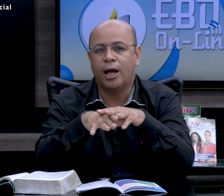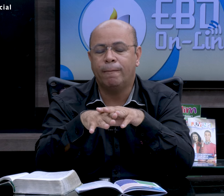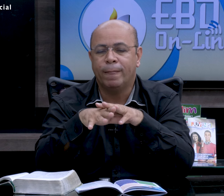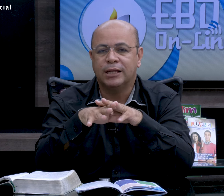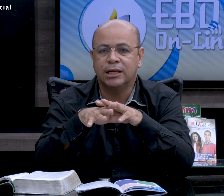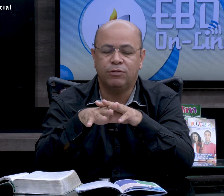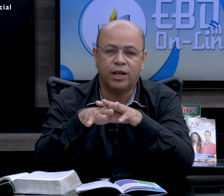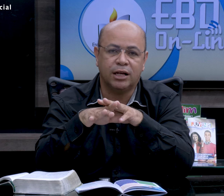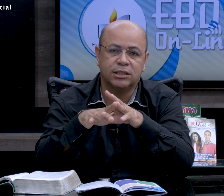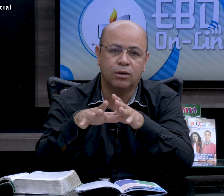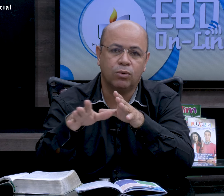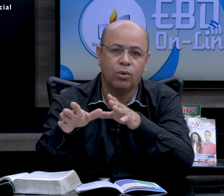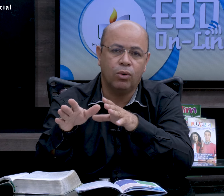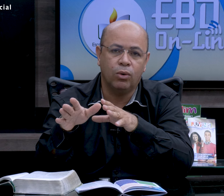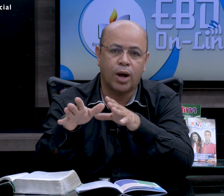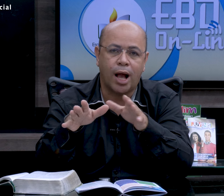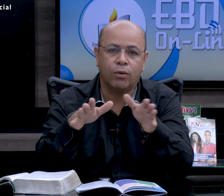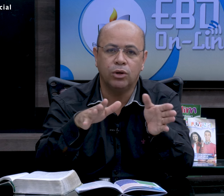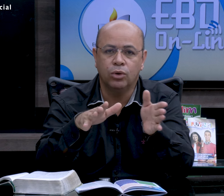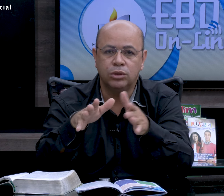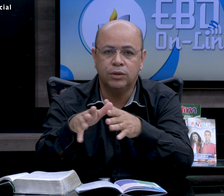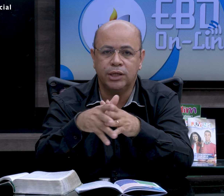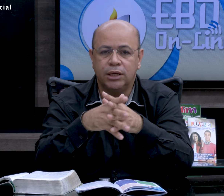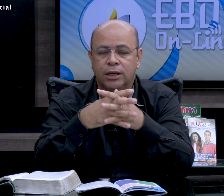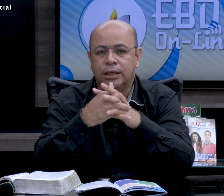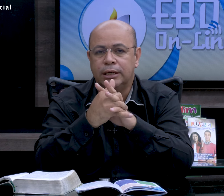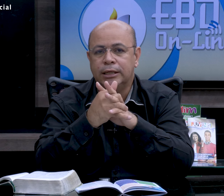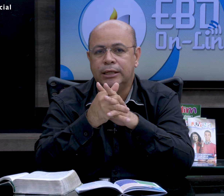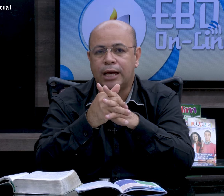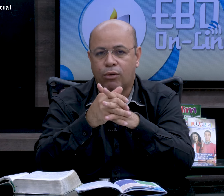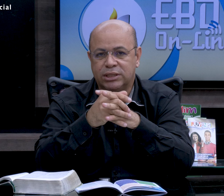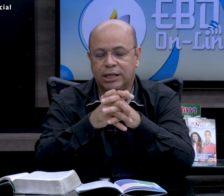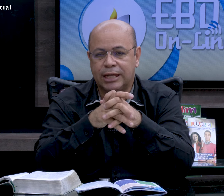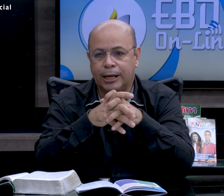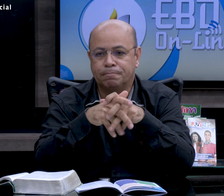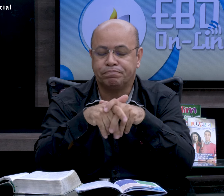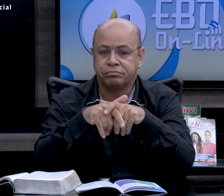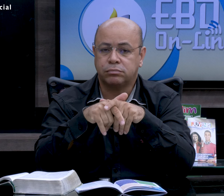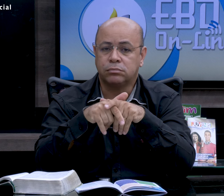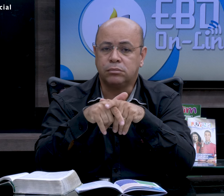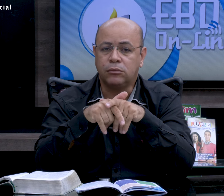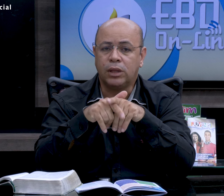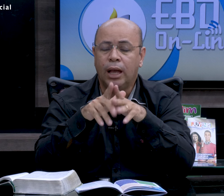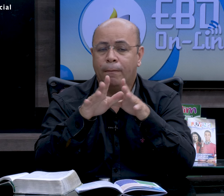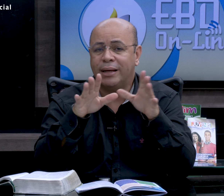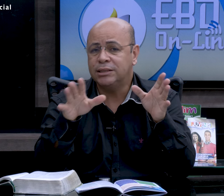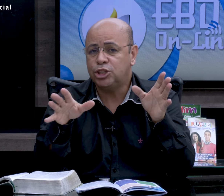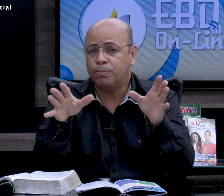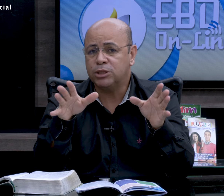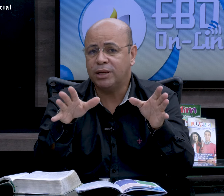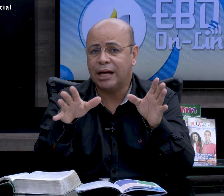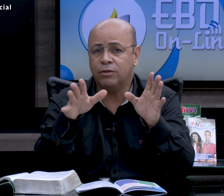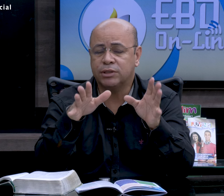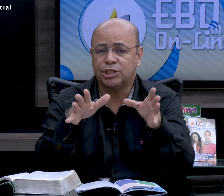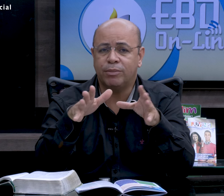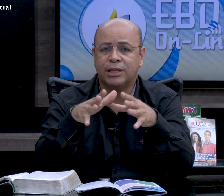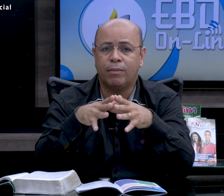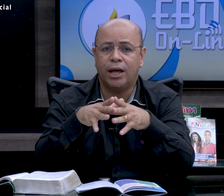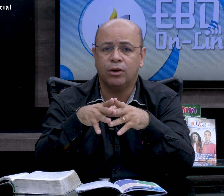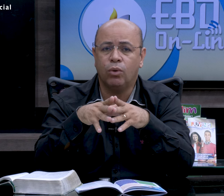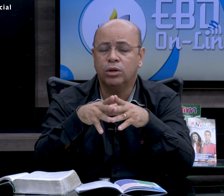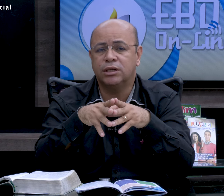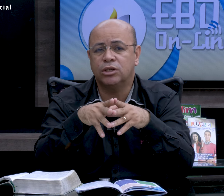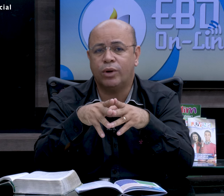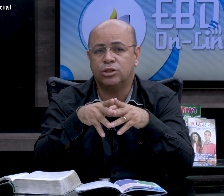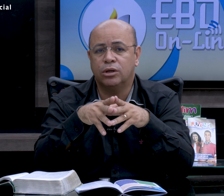trabalhar Santificação com água e odo e e água sanitária mas existe possibilidade de vocês também